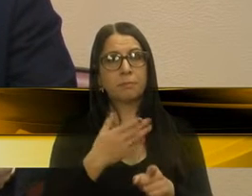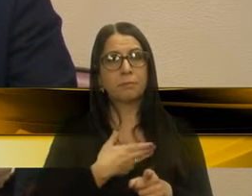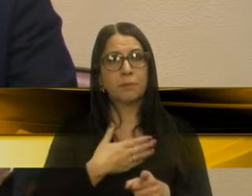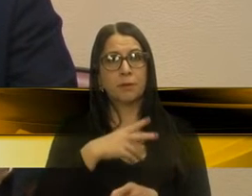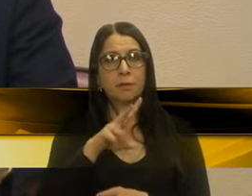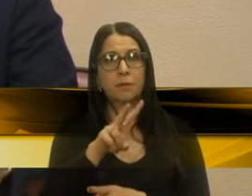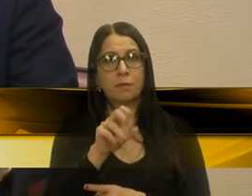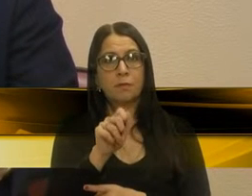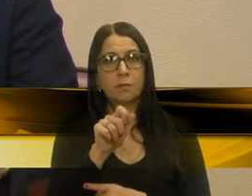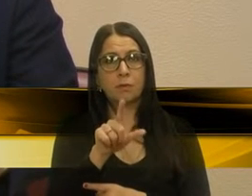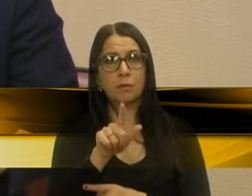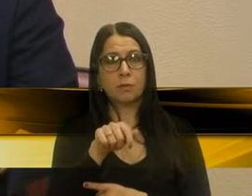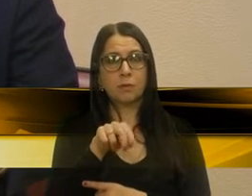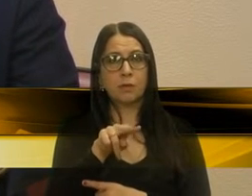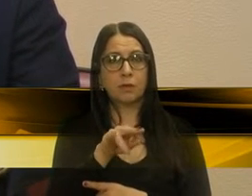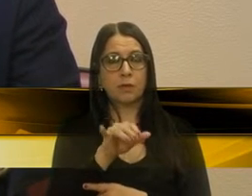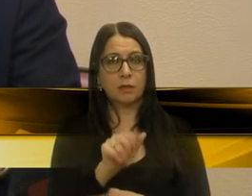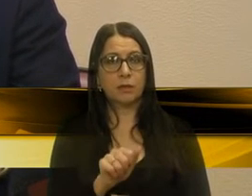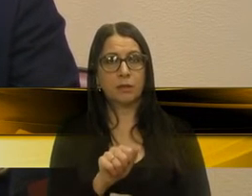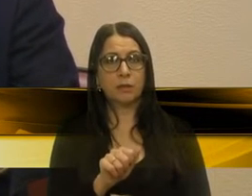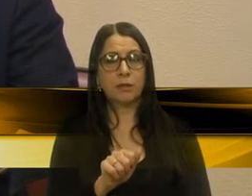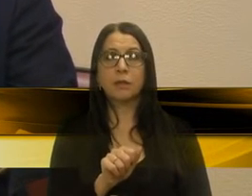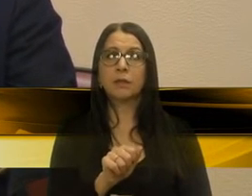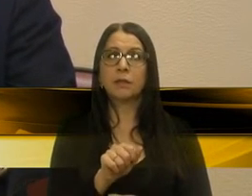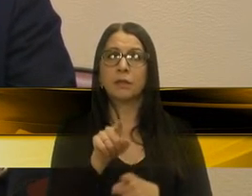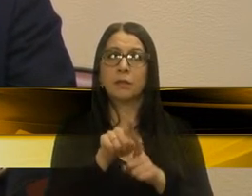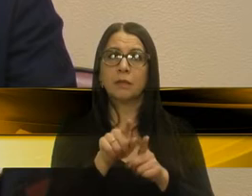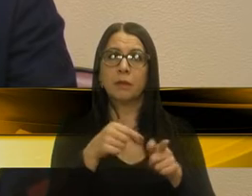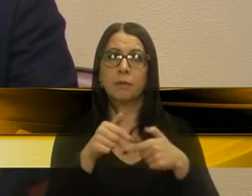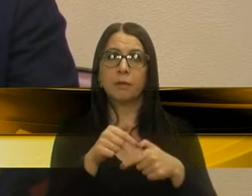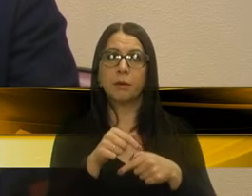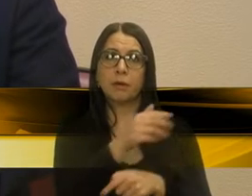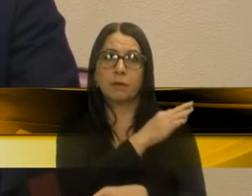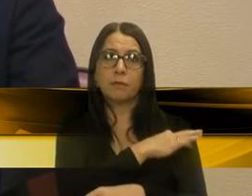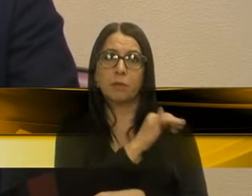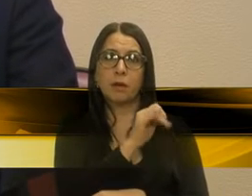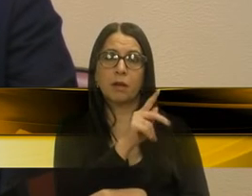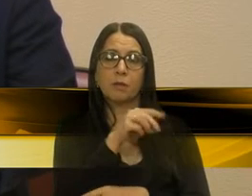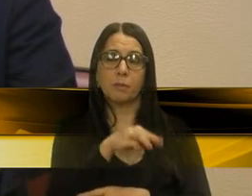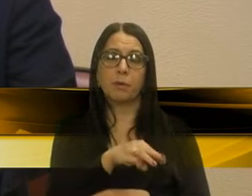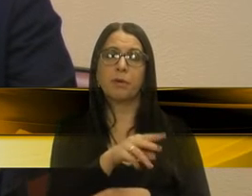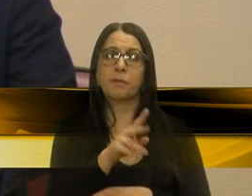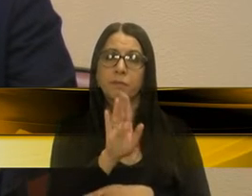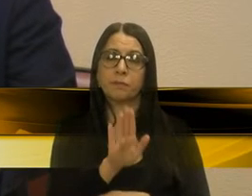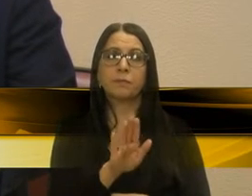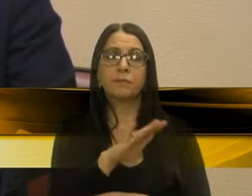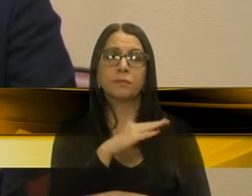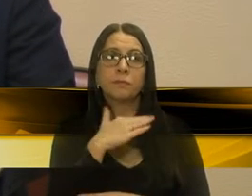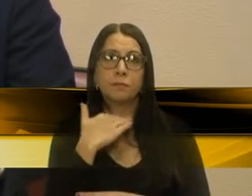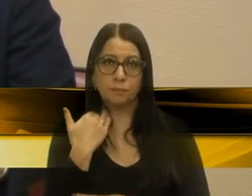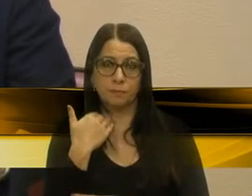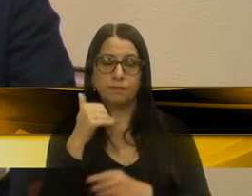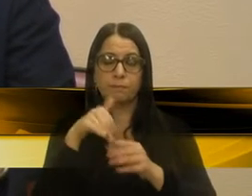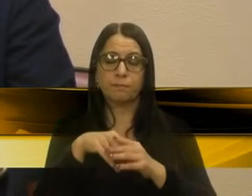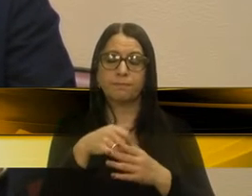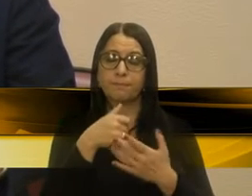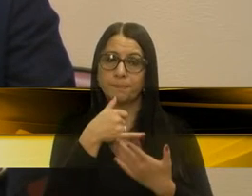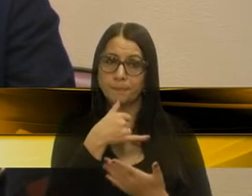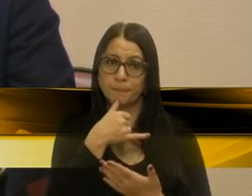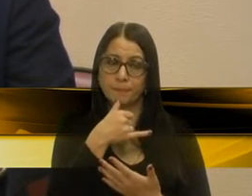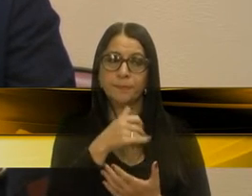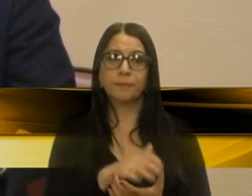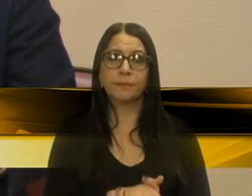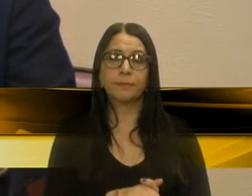Valquíria Vacari, que é servidora da farmácia do IPAM. Então fica o registro do falecimento, voto de pesar,